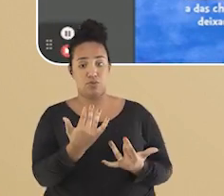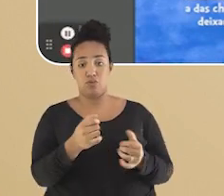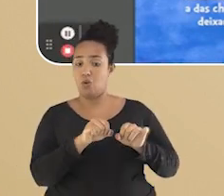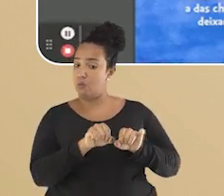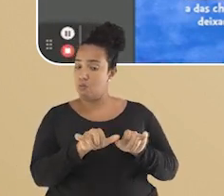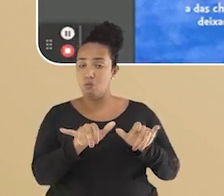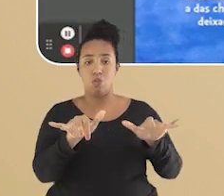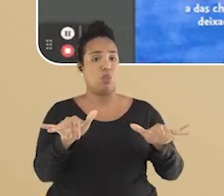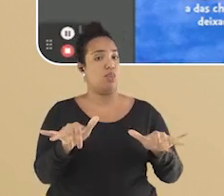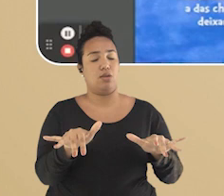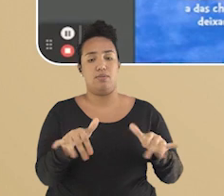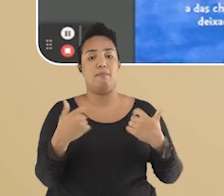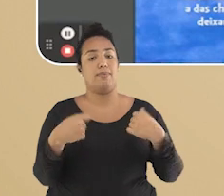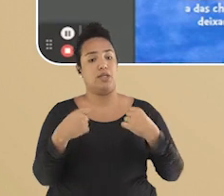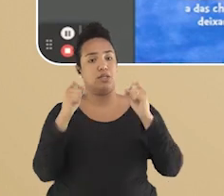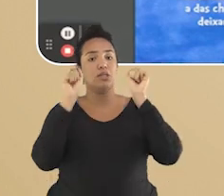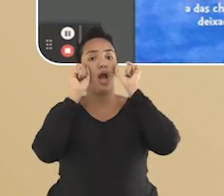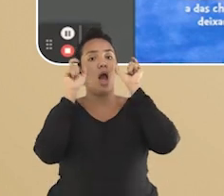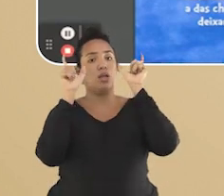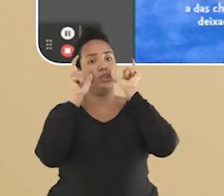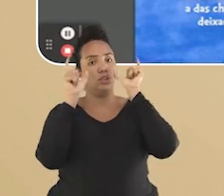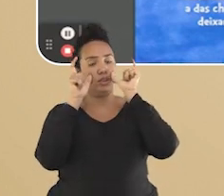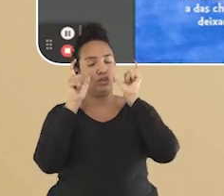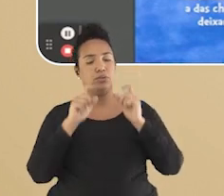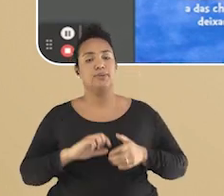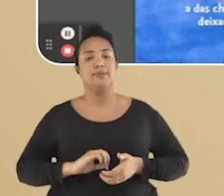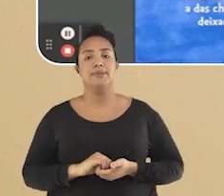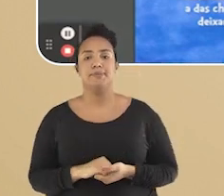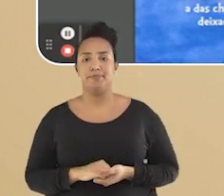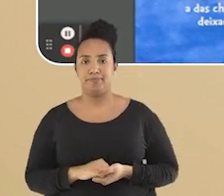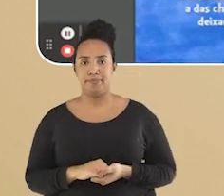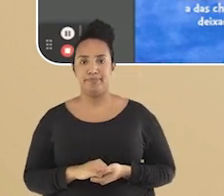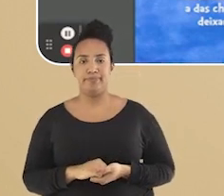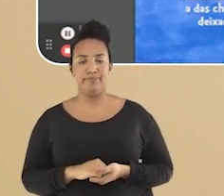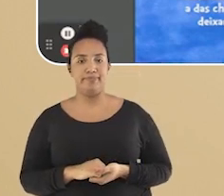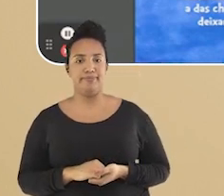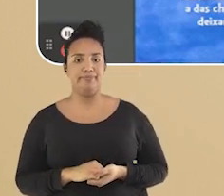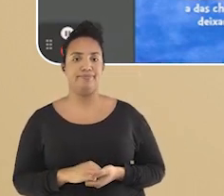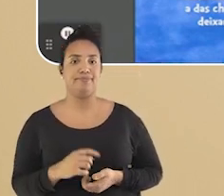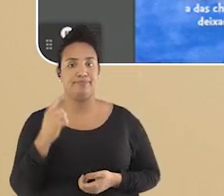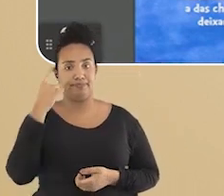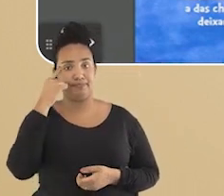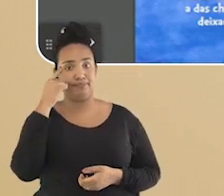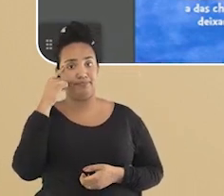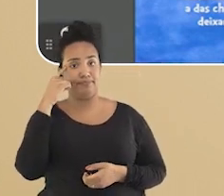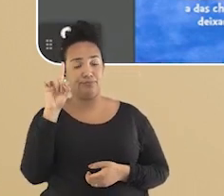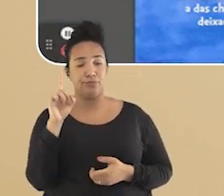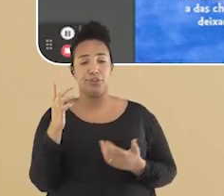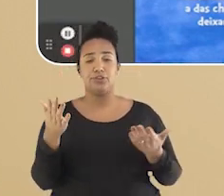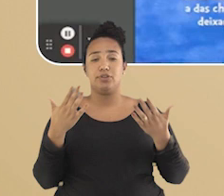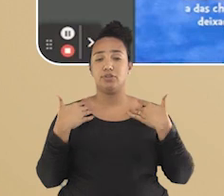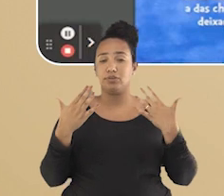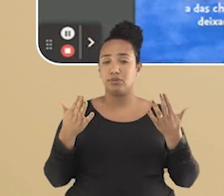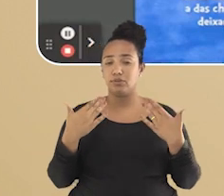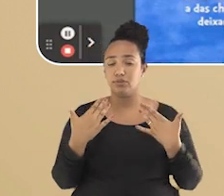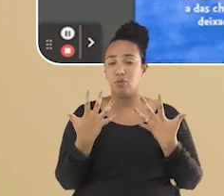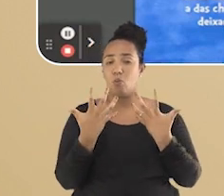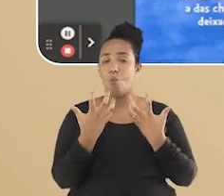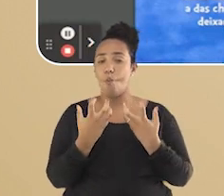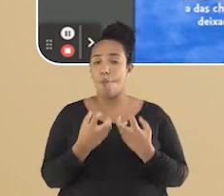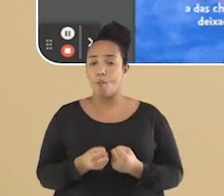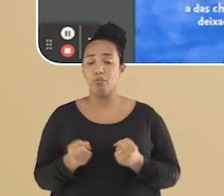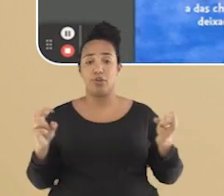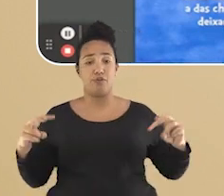locais. E tem de ficar de olho o tempo todo. Dias quentes, secos e com ventos